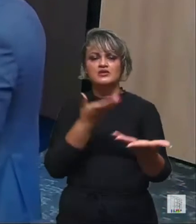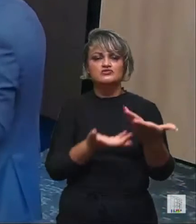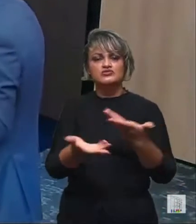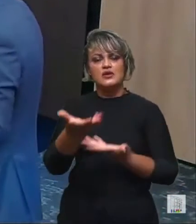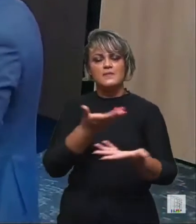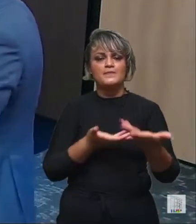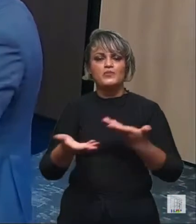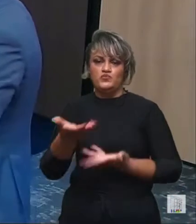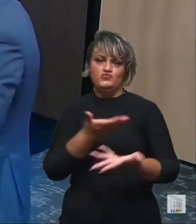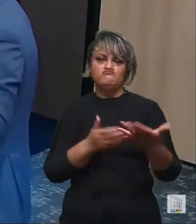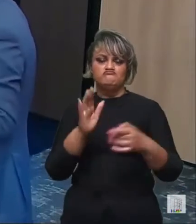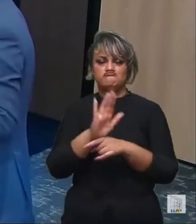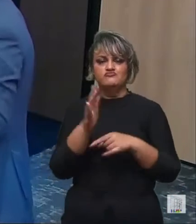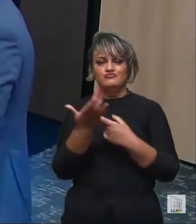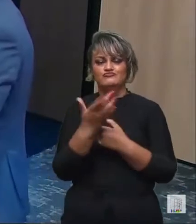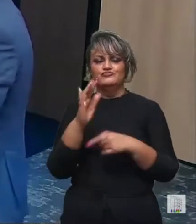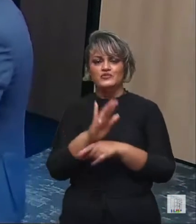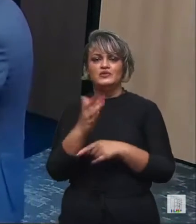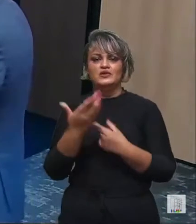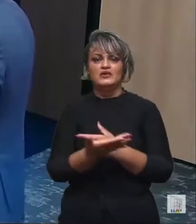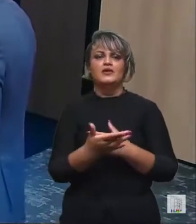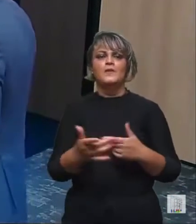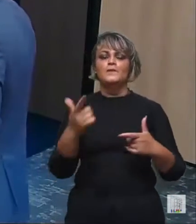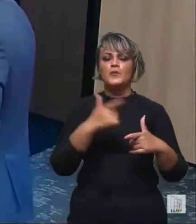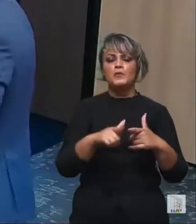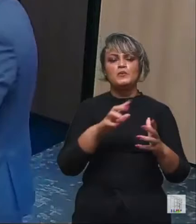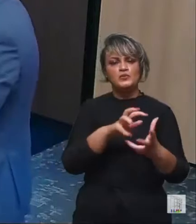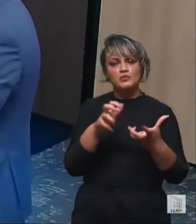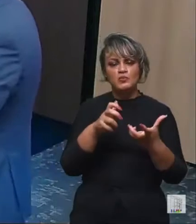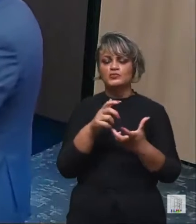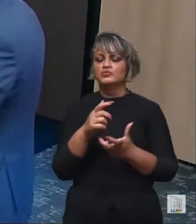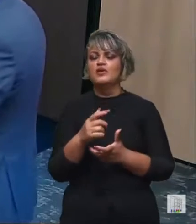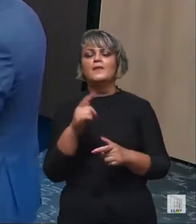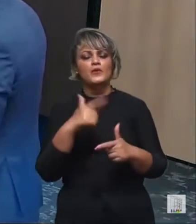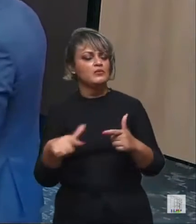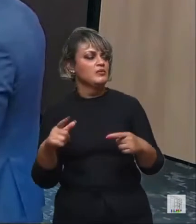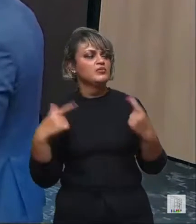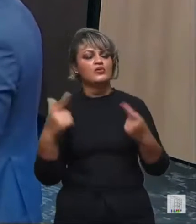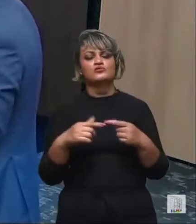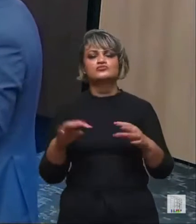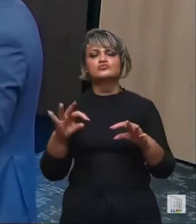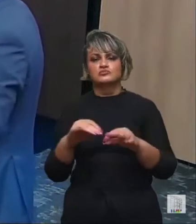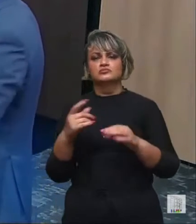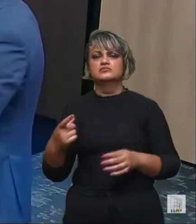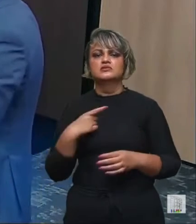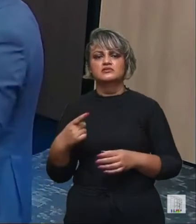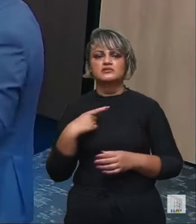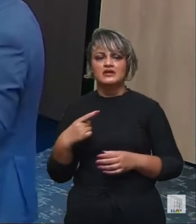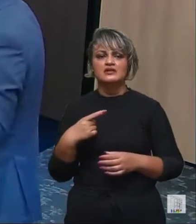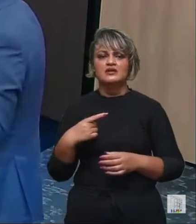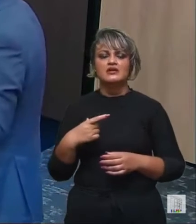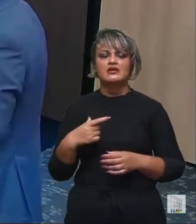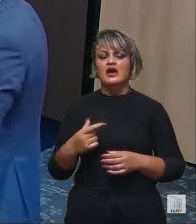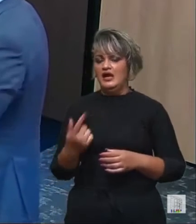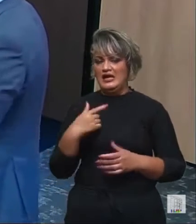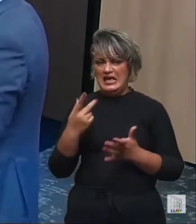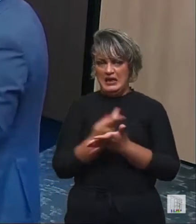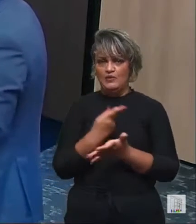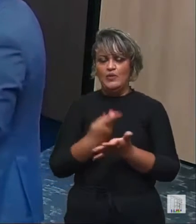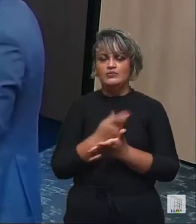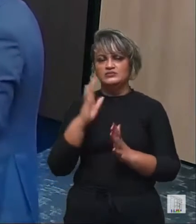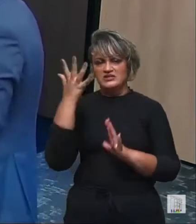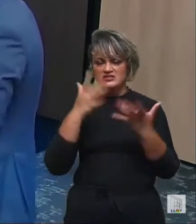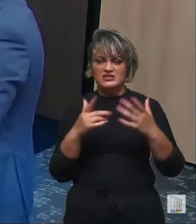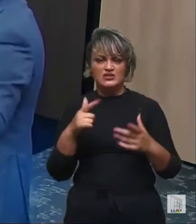possam trabalhar. Aquilo que é o problema de um é o problema dos outros. Se pudermos encurtar, não cometendo os mesmos erros na procura de